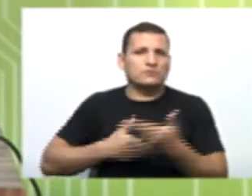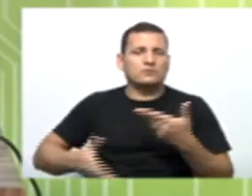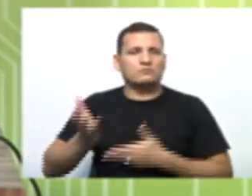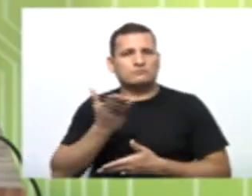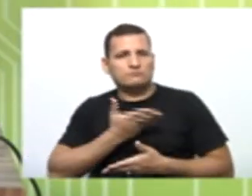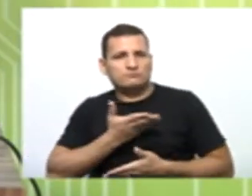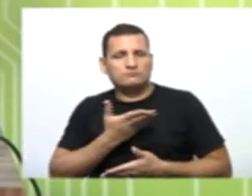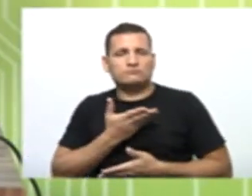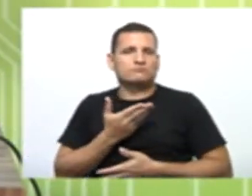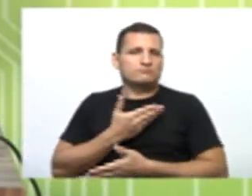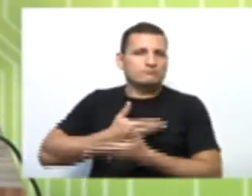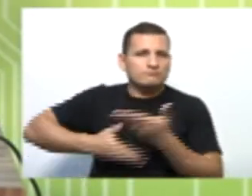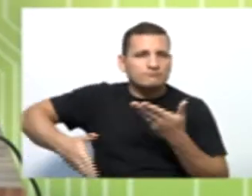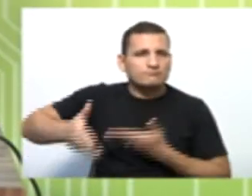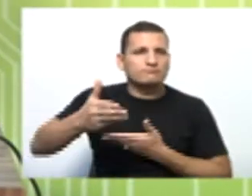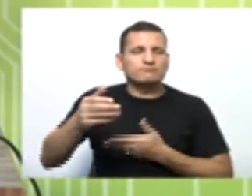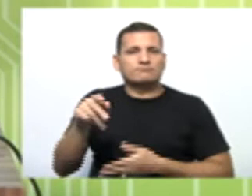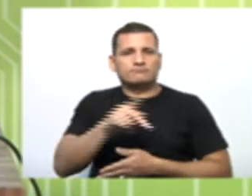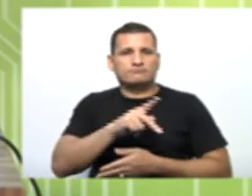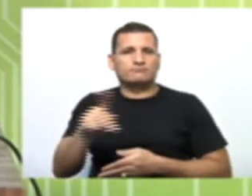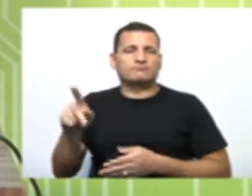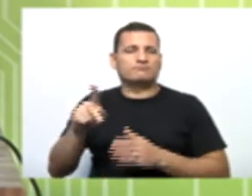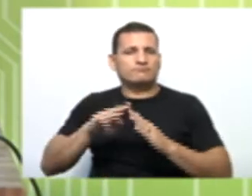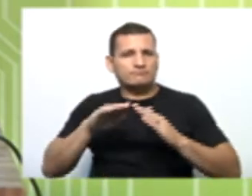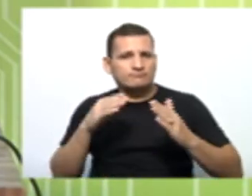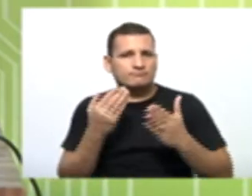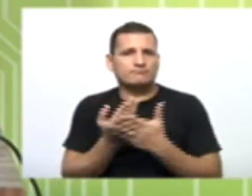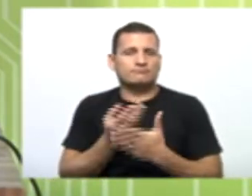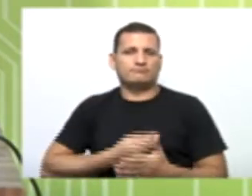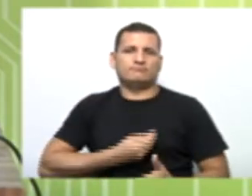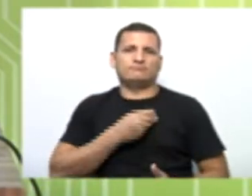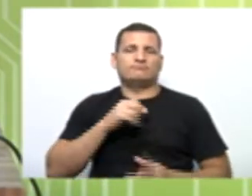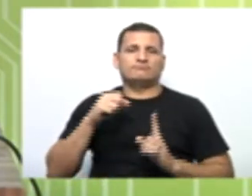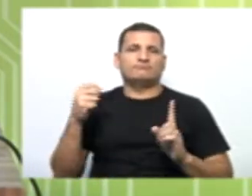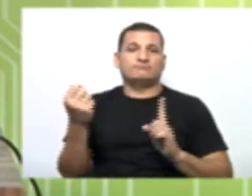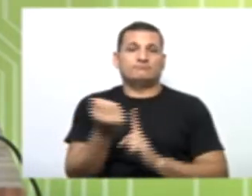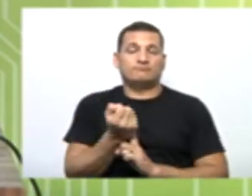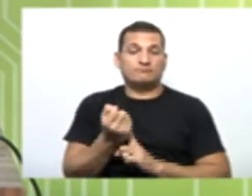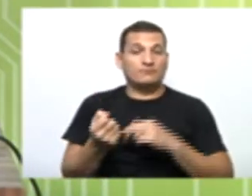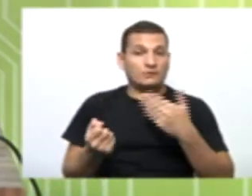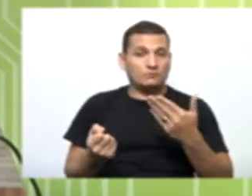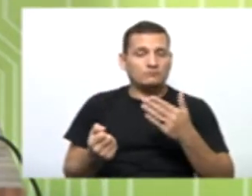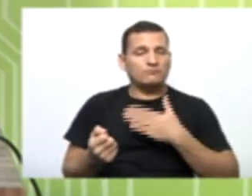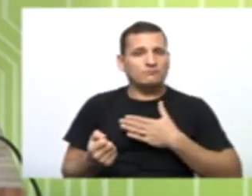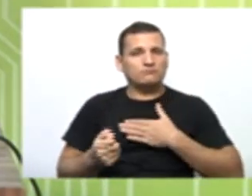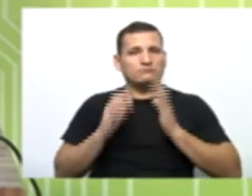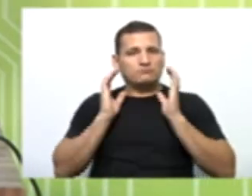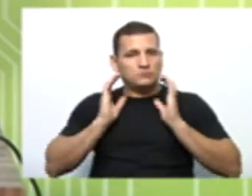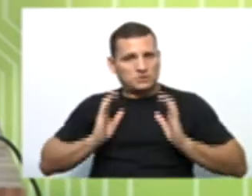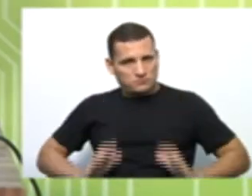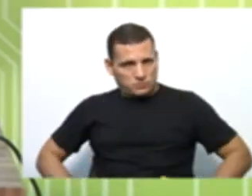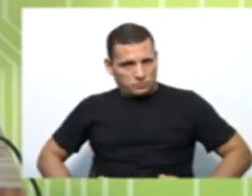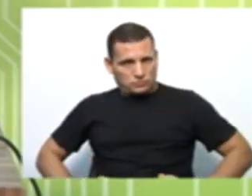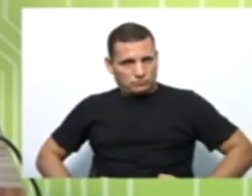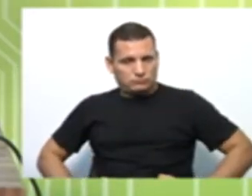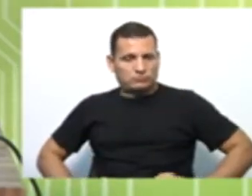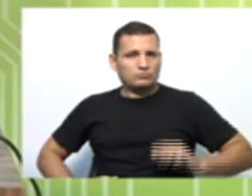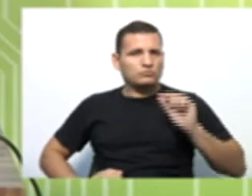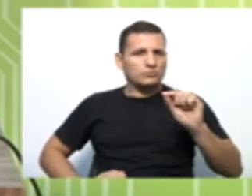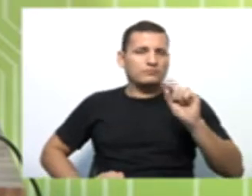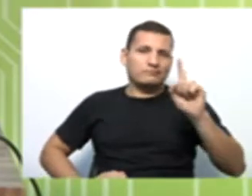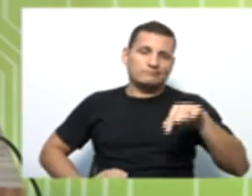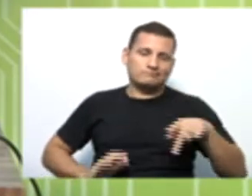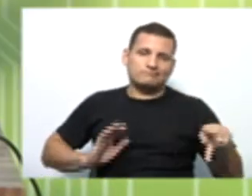com os nossos professores, na escola, na nossa vida social. Então, o meu comportamento, ele é conduzido pelo